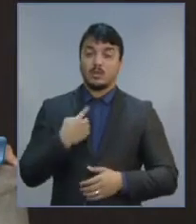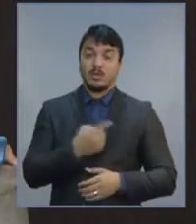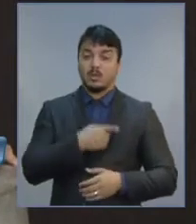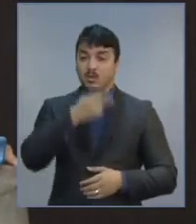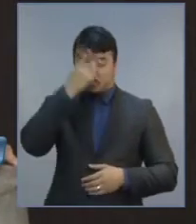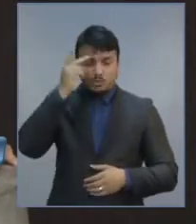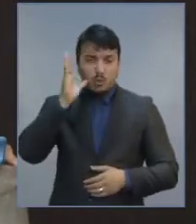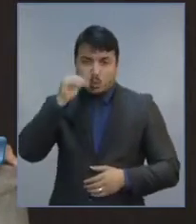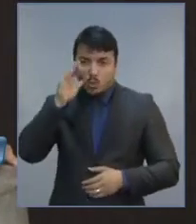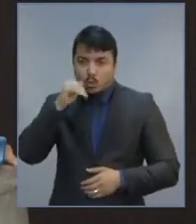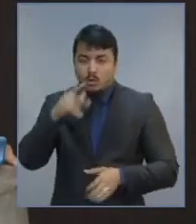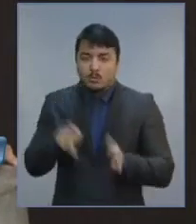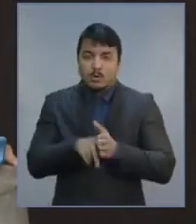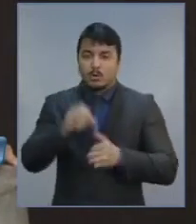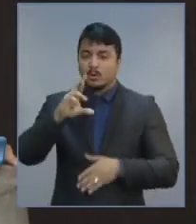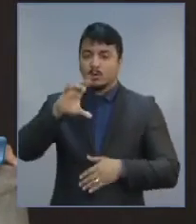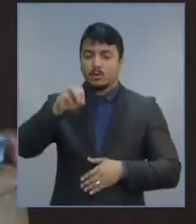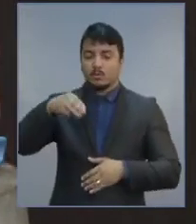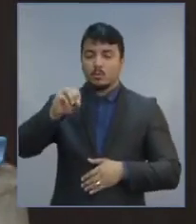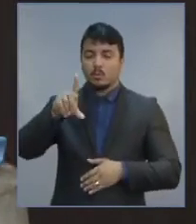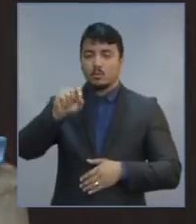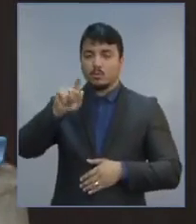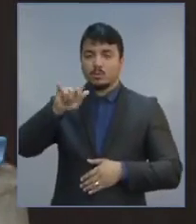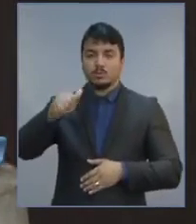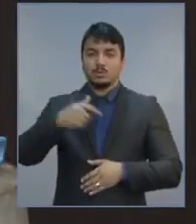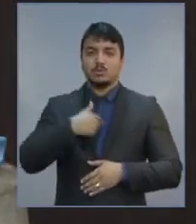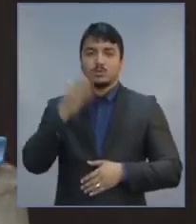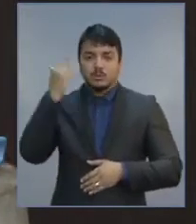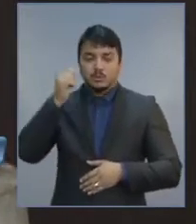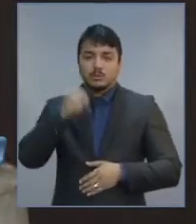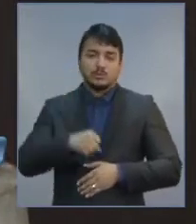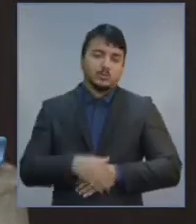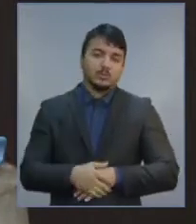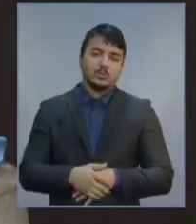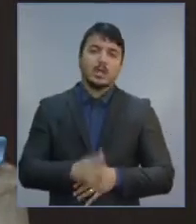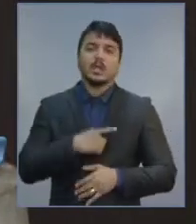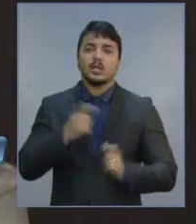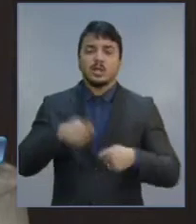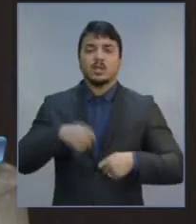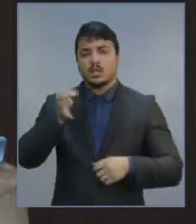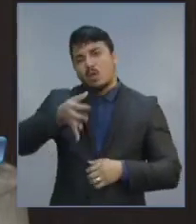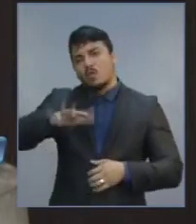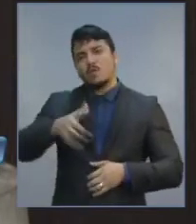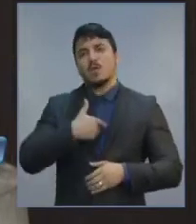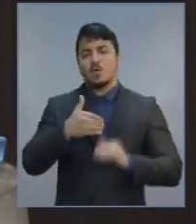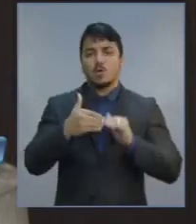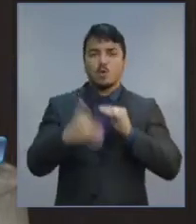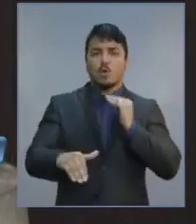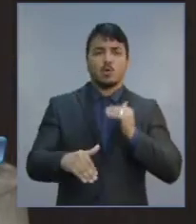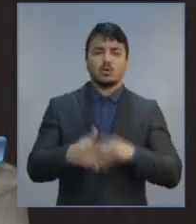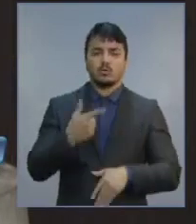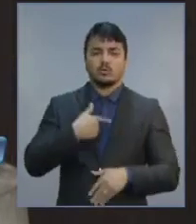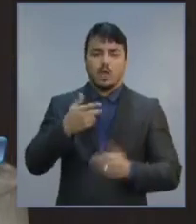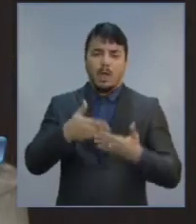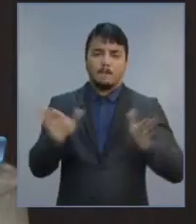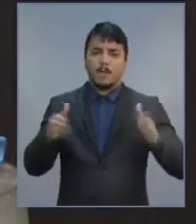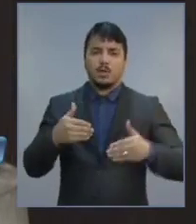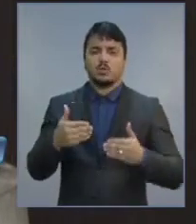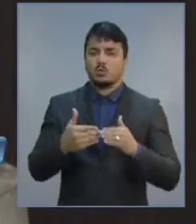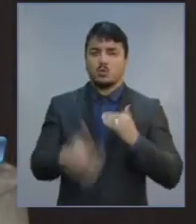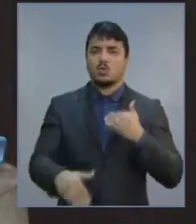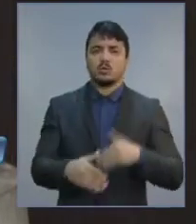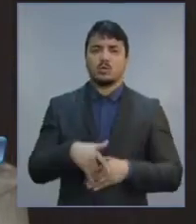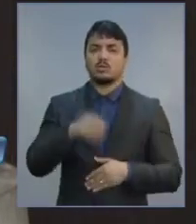muitos curiosos da criminologia e da criminologia crítica, eu sei disso, que podem até não concordar publicamente comigo. Podem